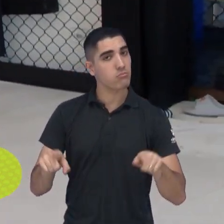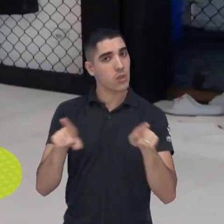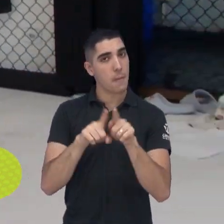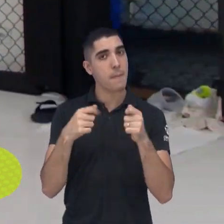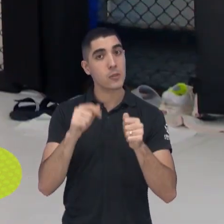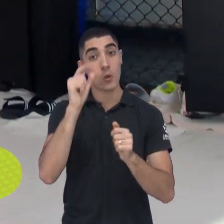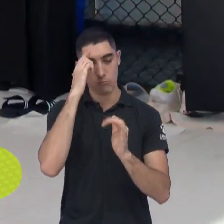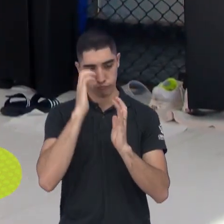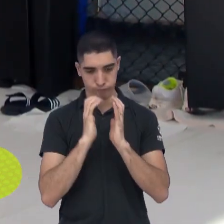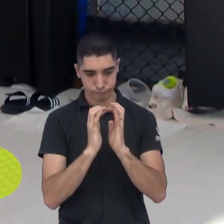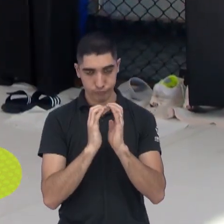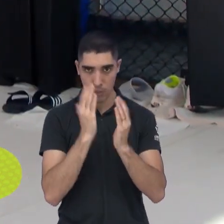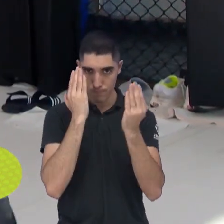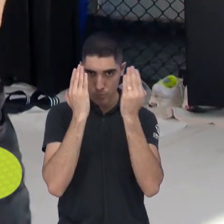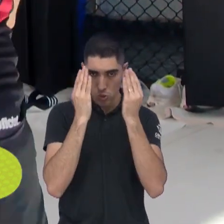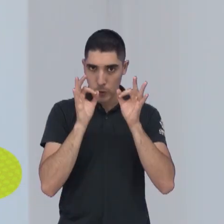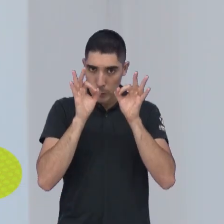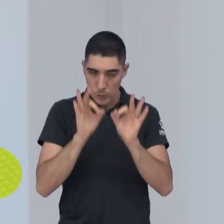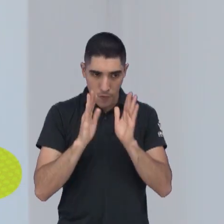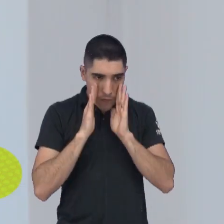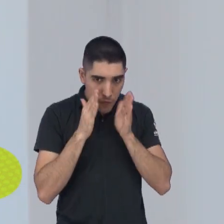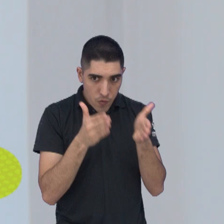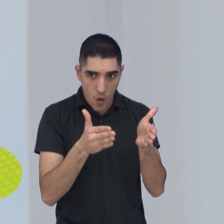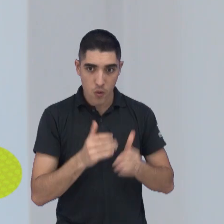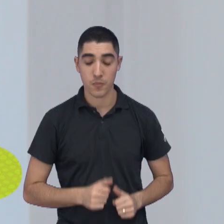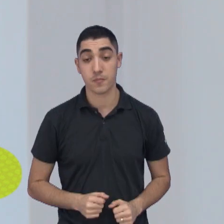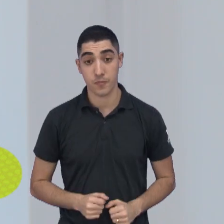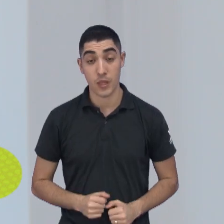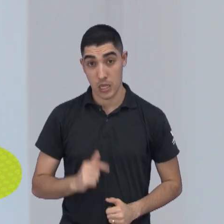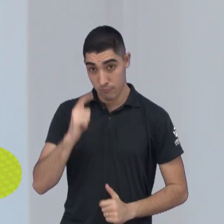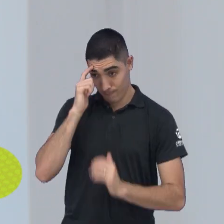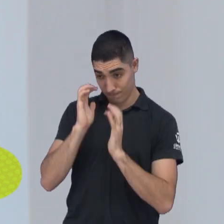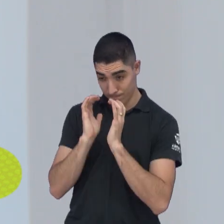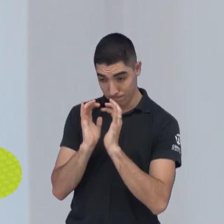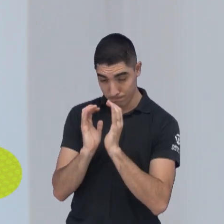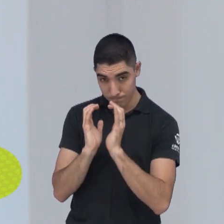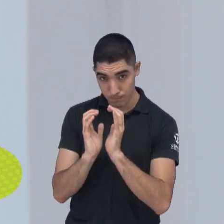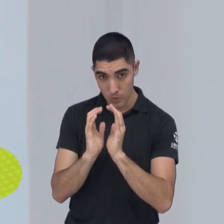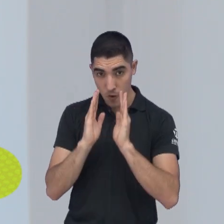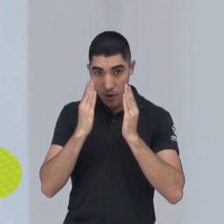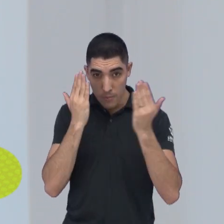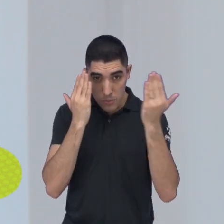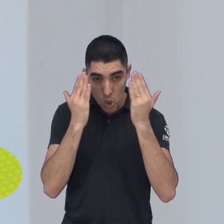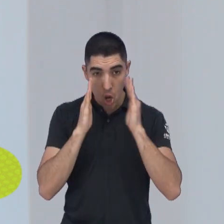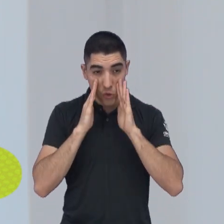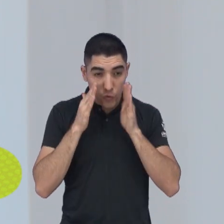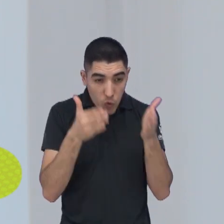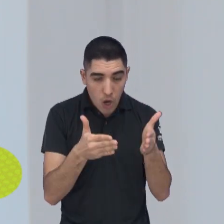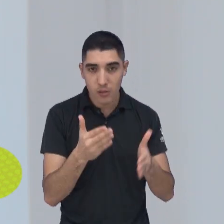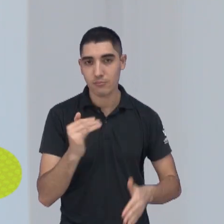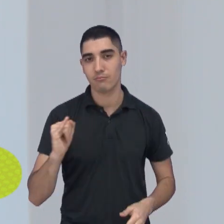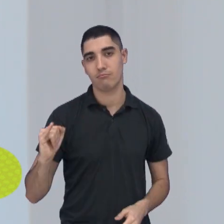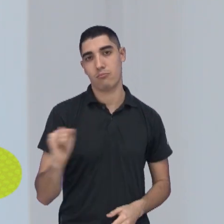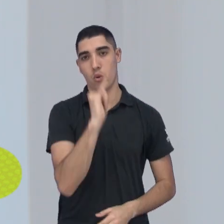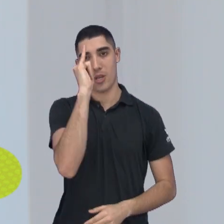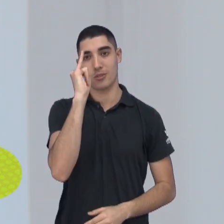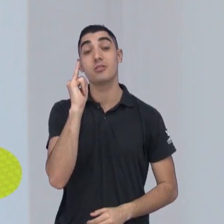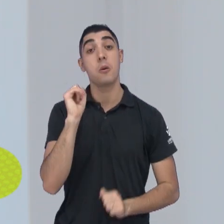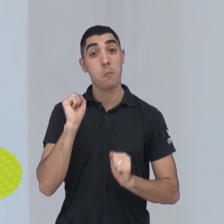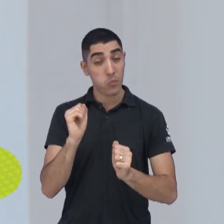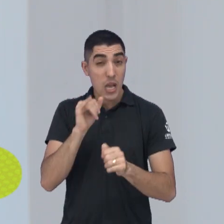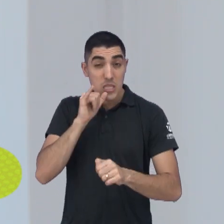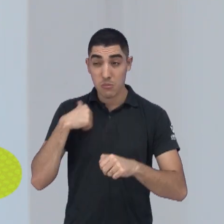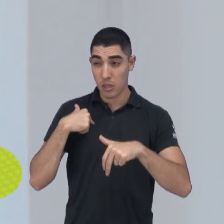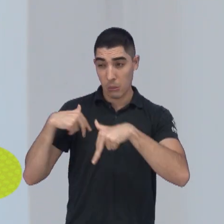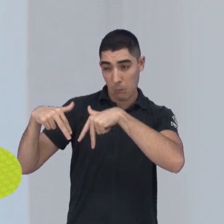uma mentalidade vencedora. Mentalidade é muito importante na hora da luta, porque pode mudar o rumo da luta. Uma hora que você está perdendo, a